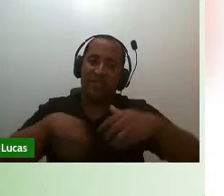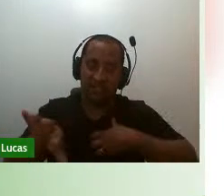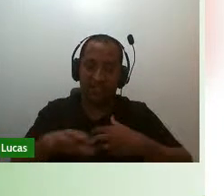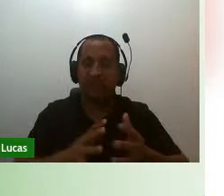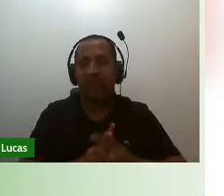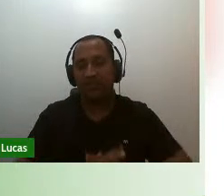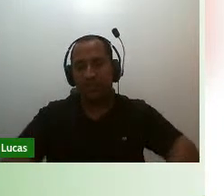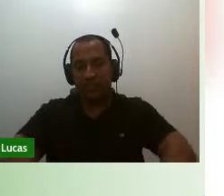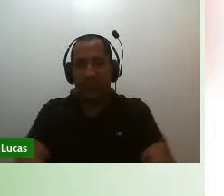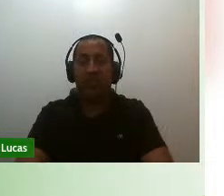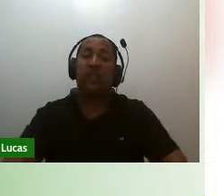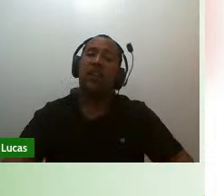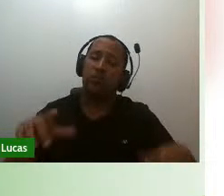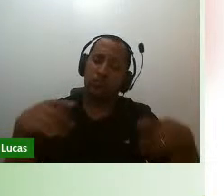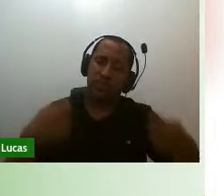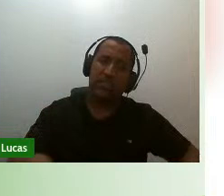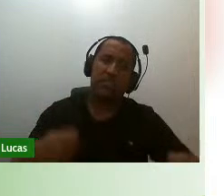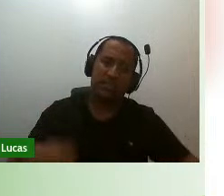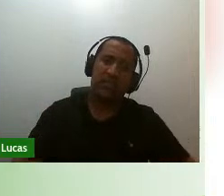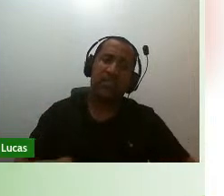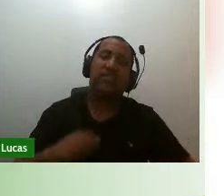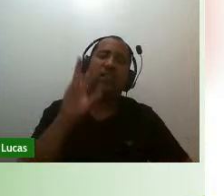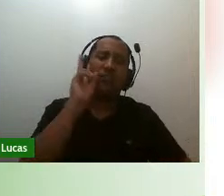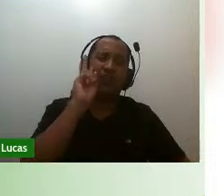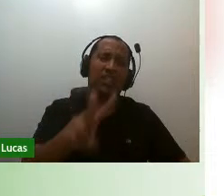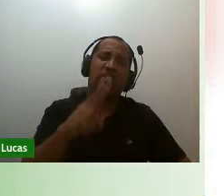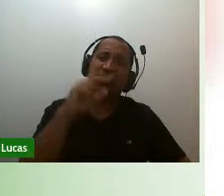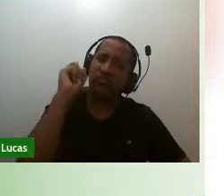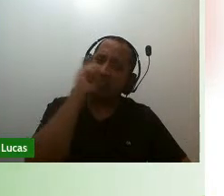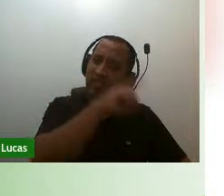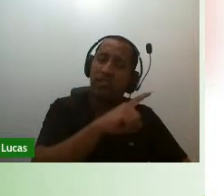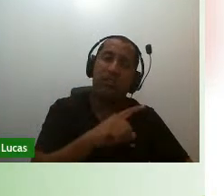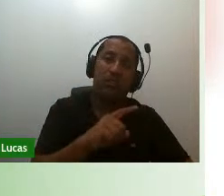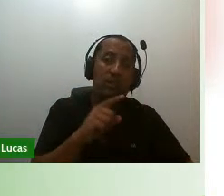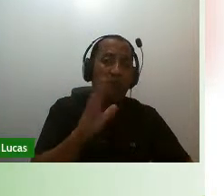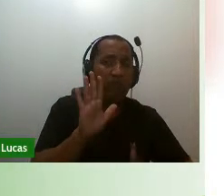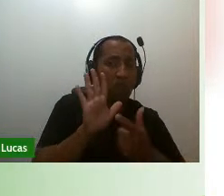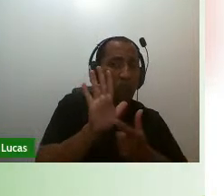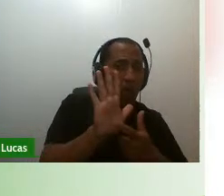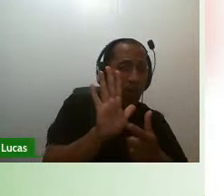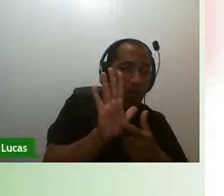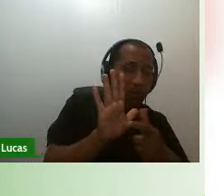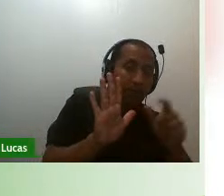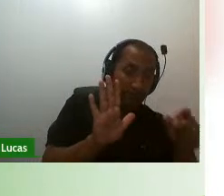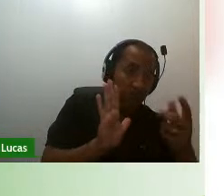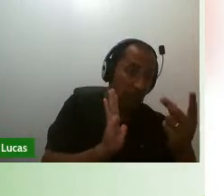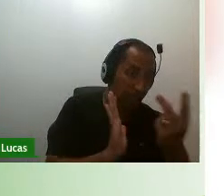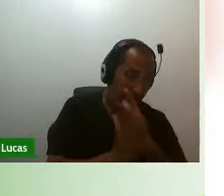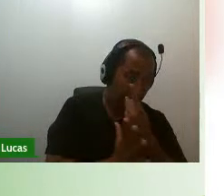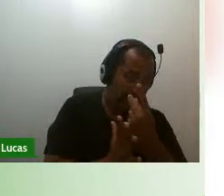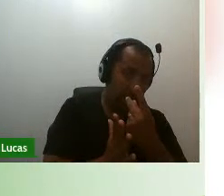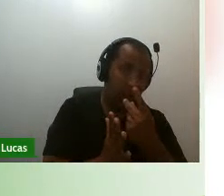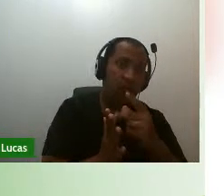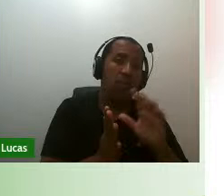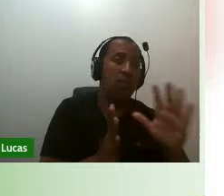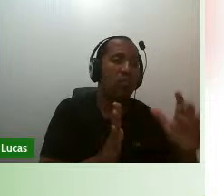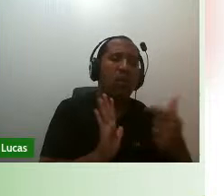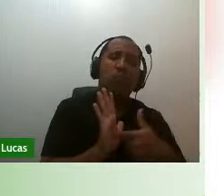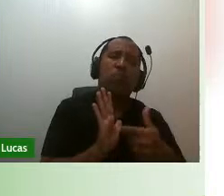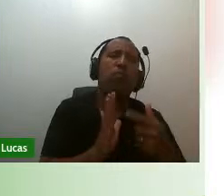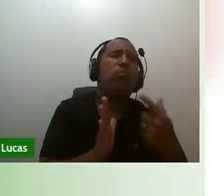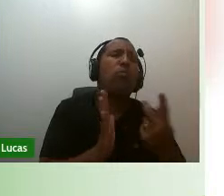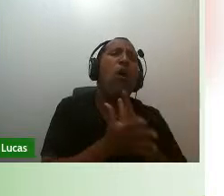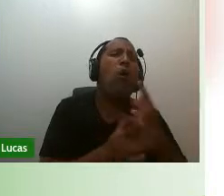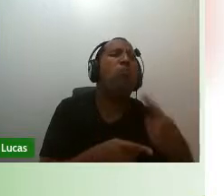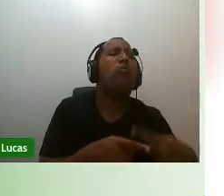É me colocar no lugar dele, verificar as dificuldades dele e mostrar, olha, esse erro aqui você errou, e isso aqui por quê?